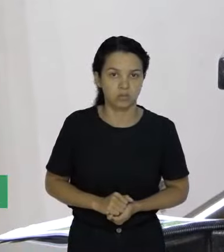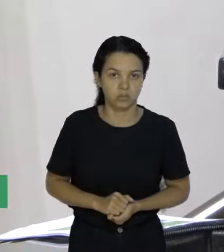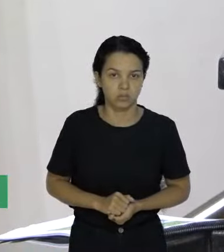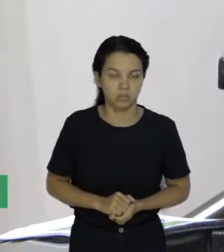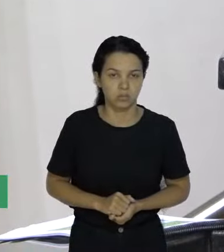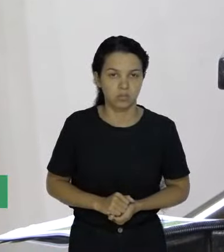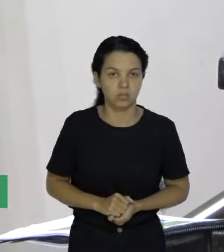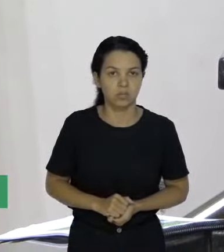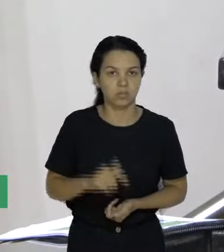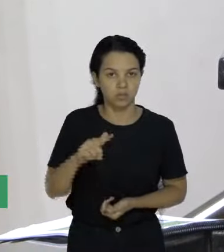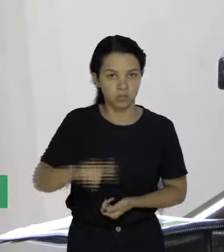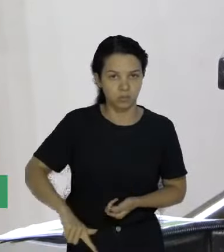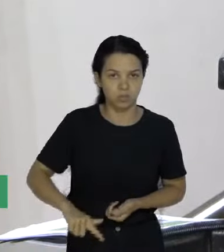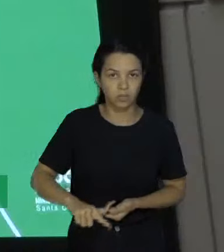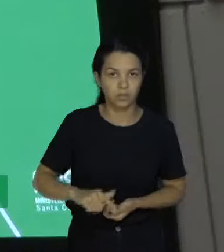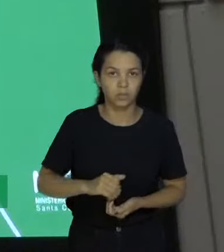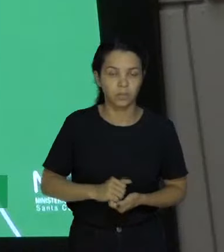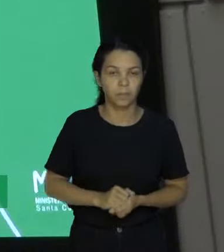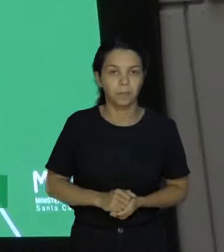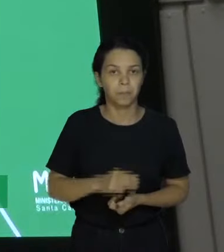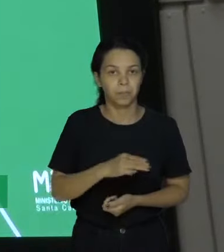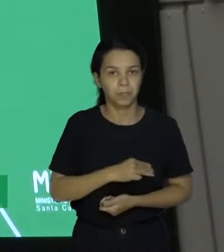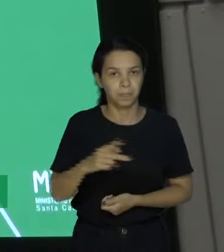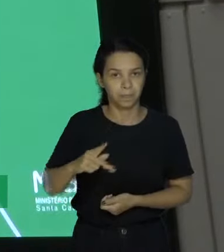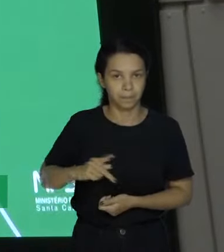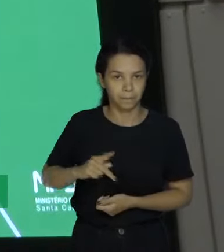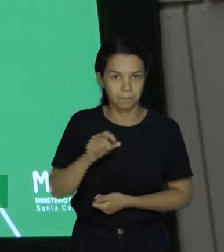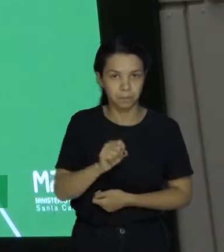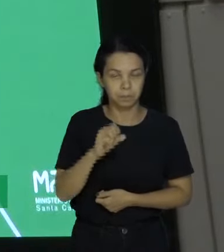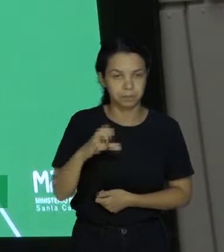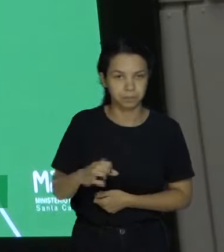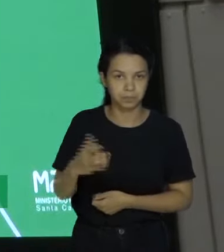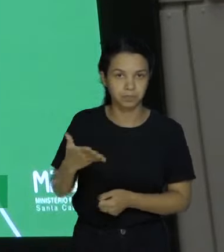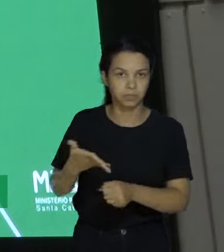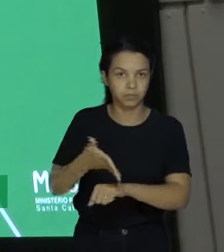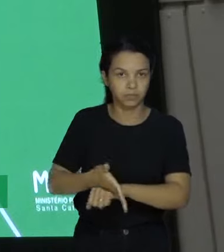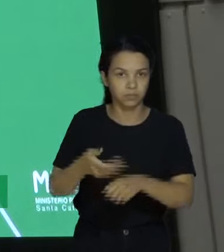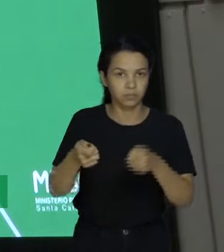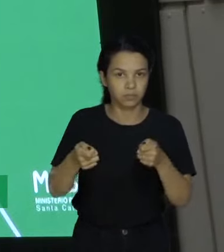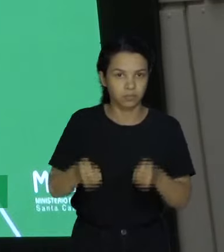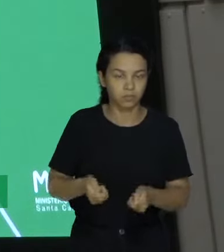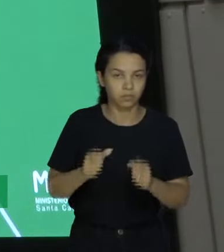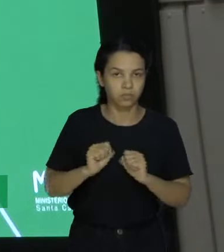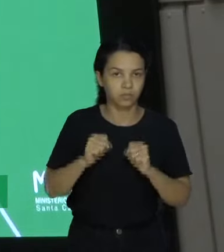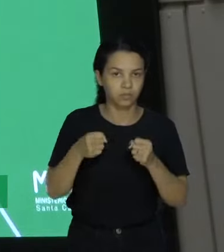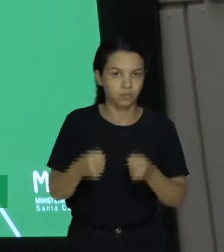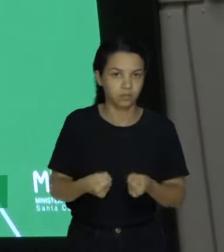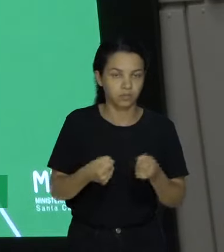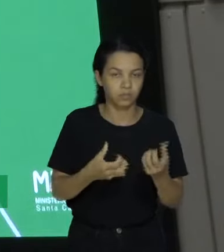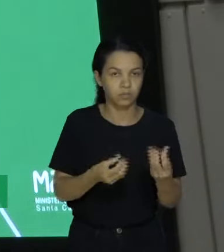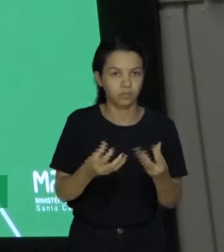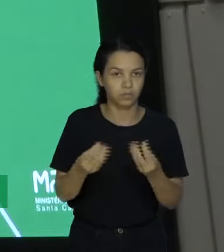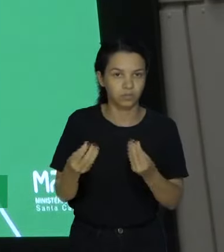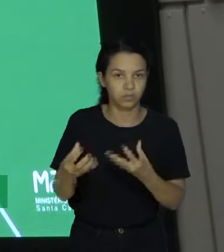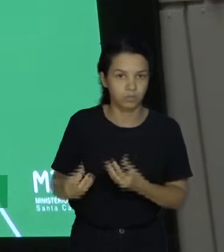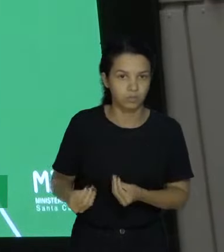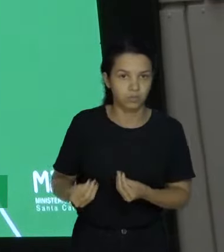Além disso o ministério público de Santa Catarina atuou firme na defesa de inúmeras teses